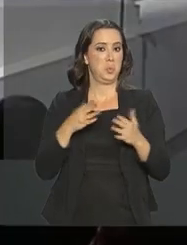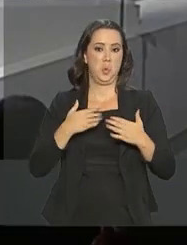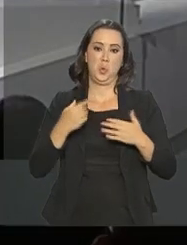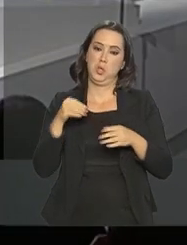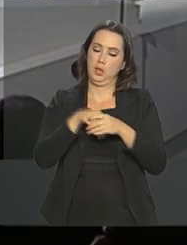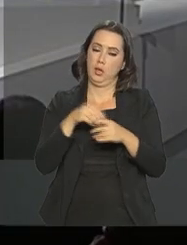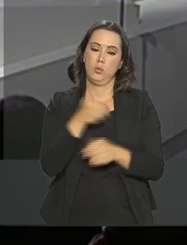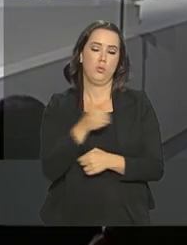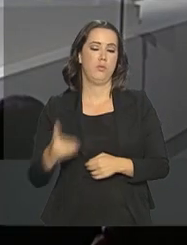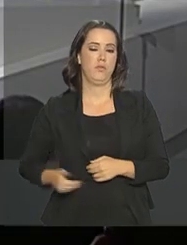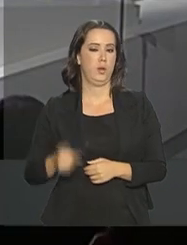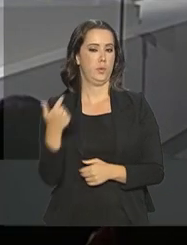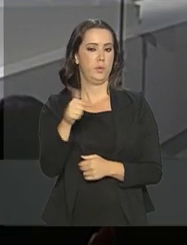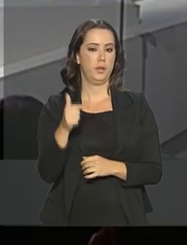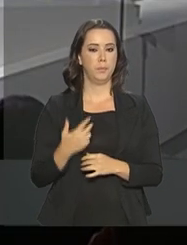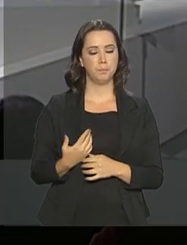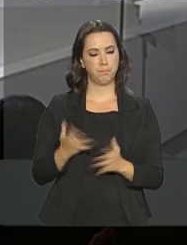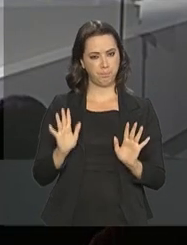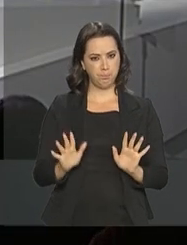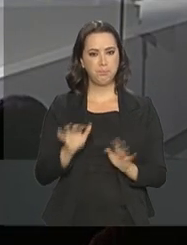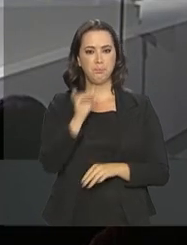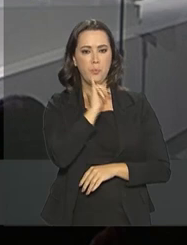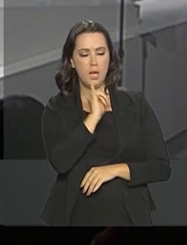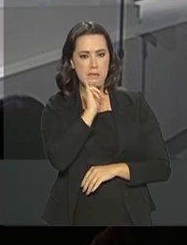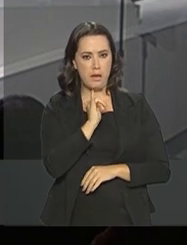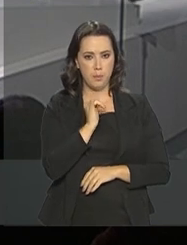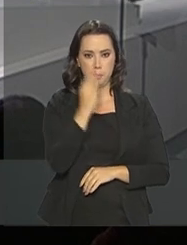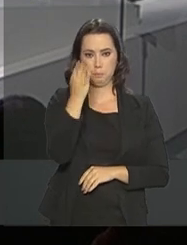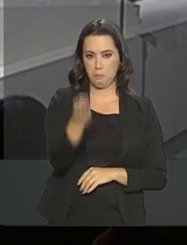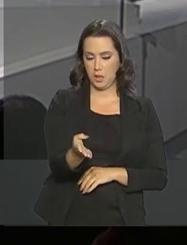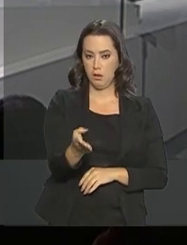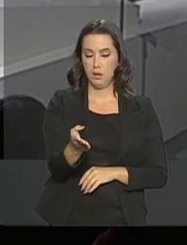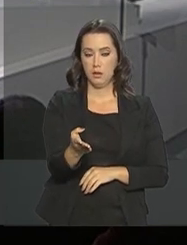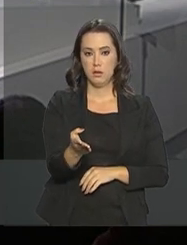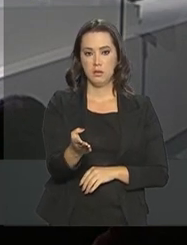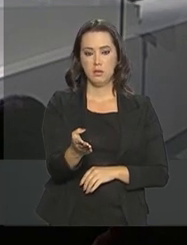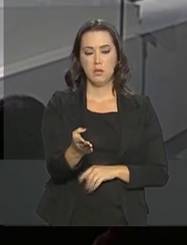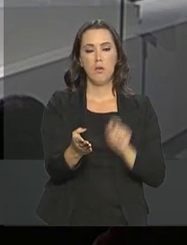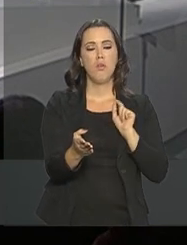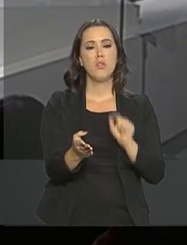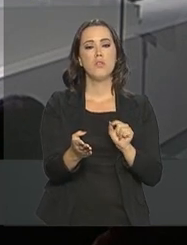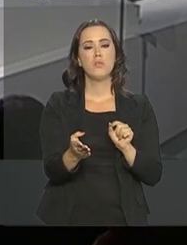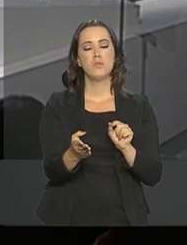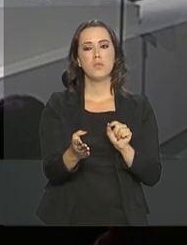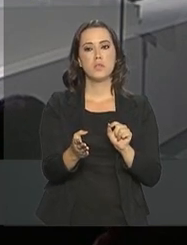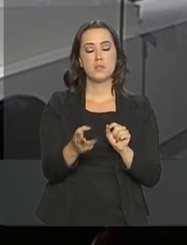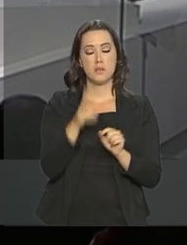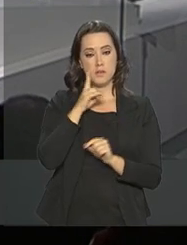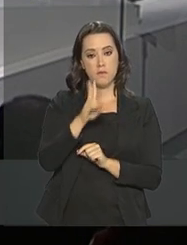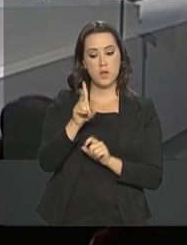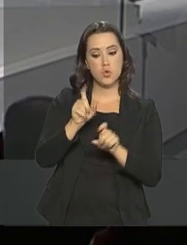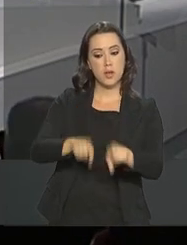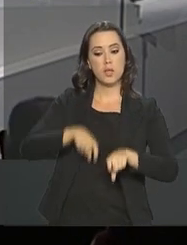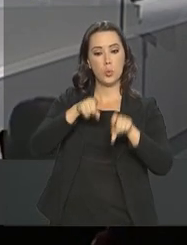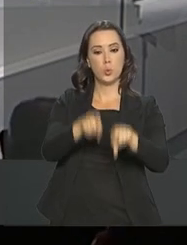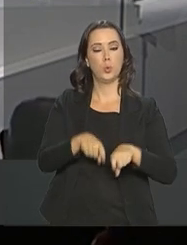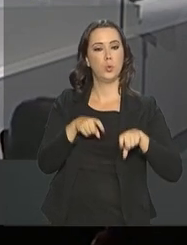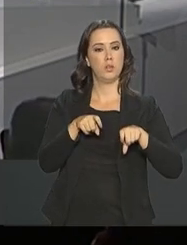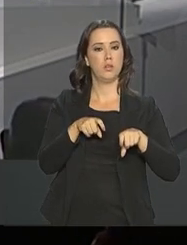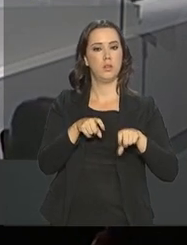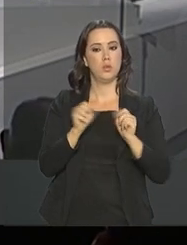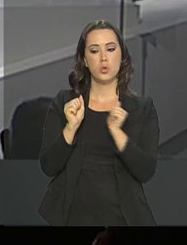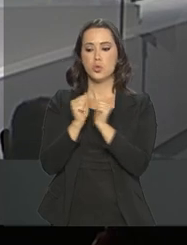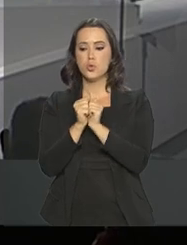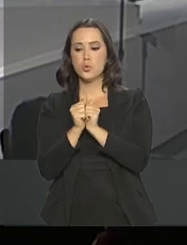no governo vocês pegam por exemplo há o setor do agronegócio da agricultura é